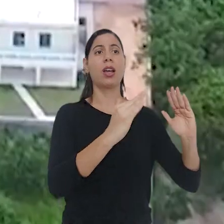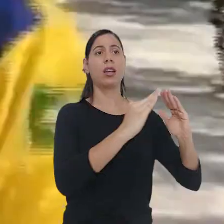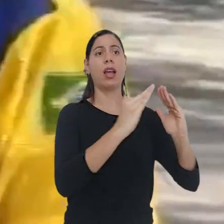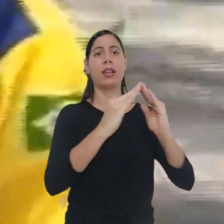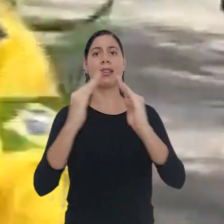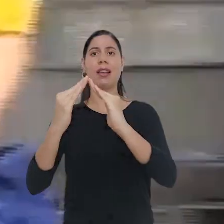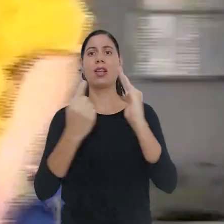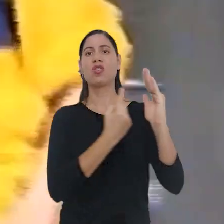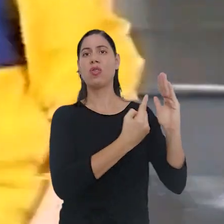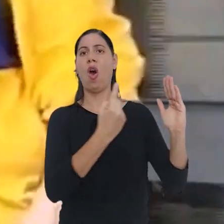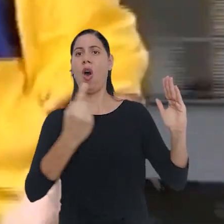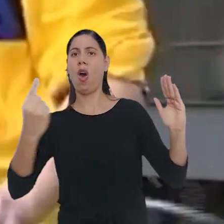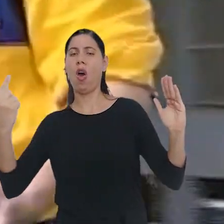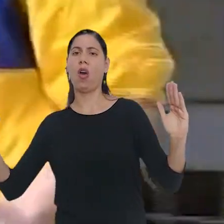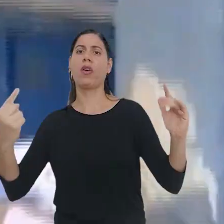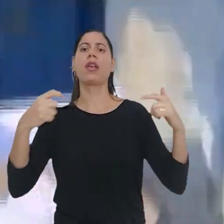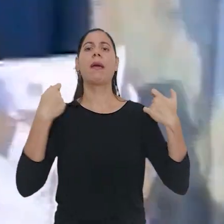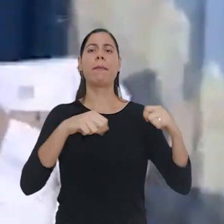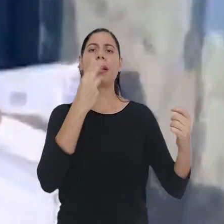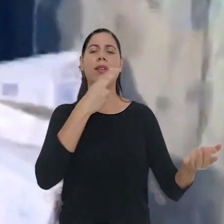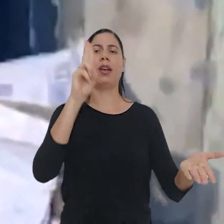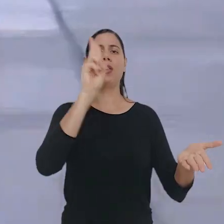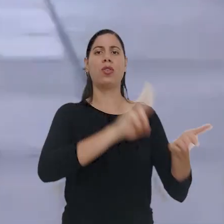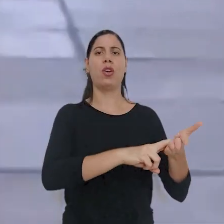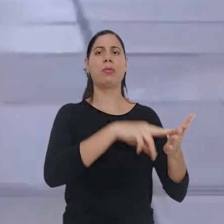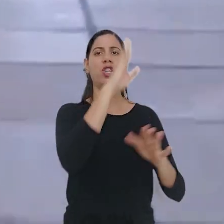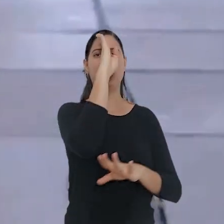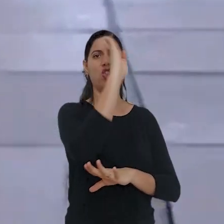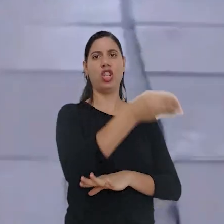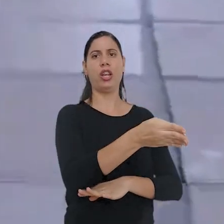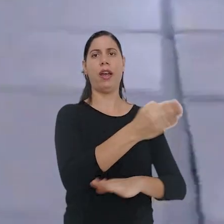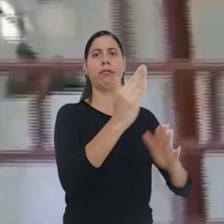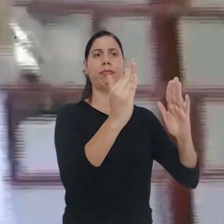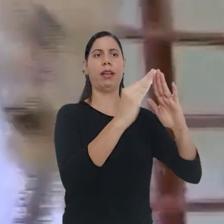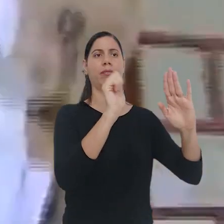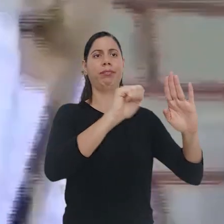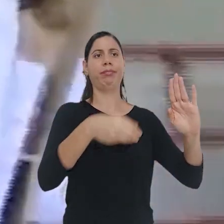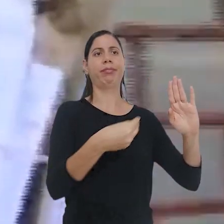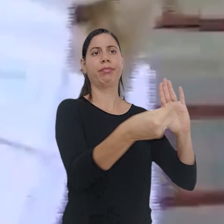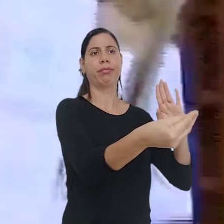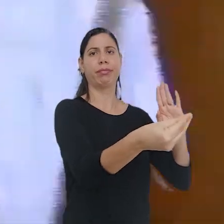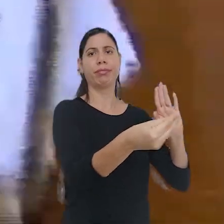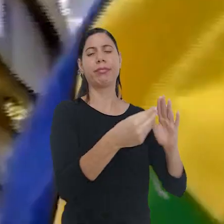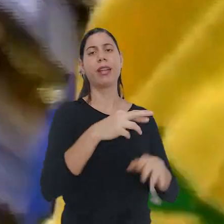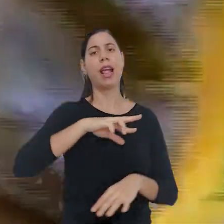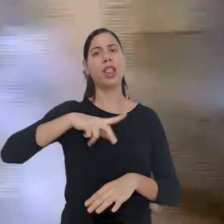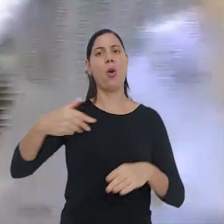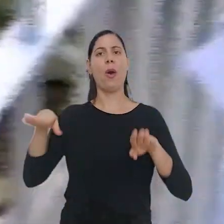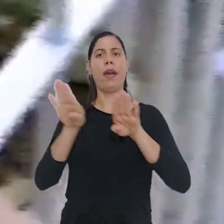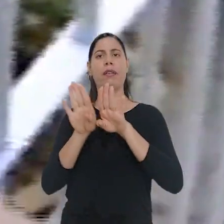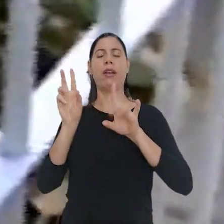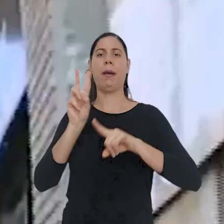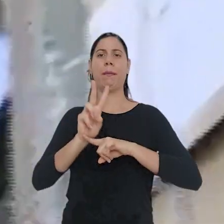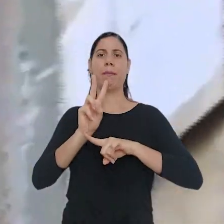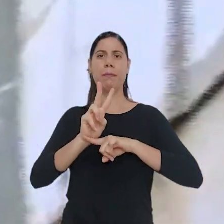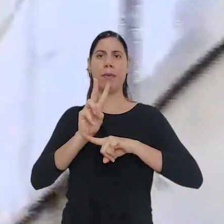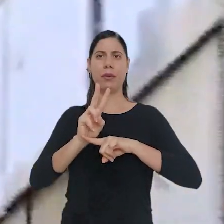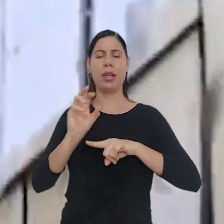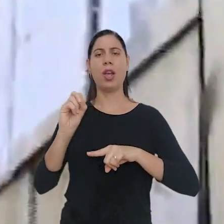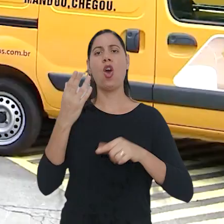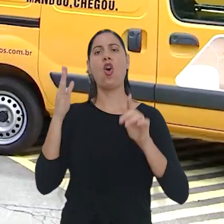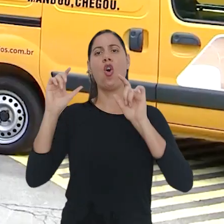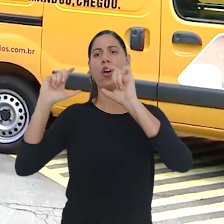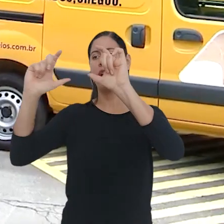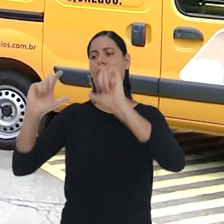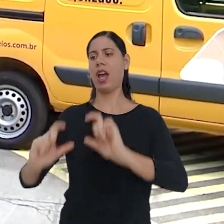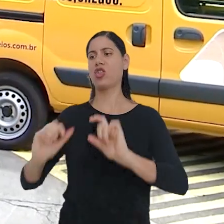individualizadas, a entrega das correspondências deve ser feita diretamente aos destinatários e não na portaria ou em caixa receptora